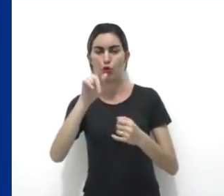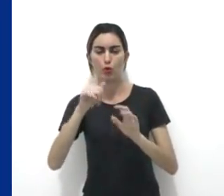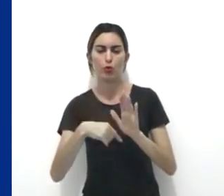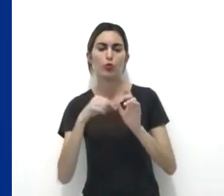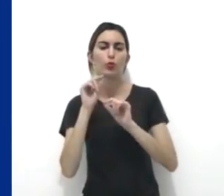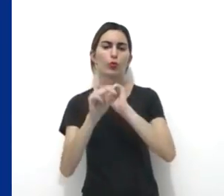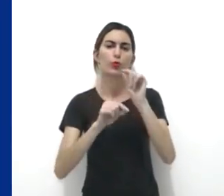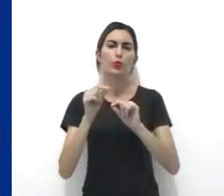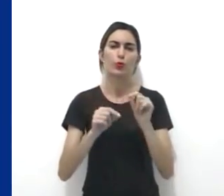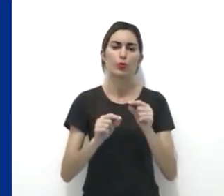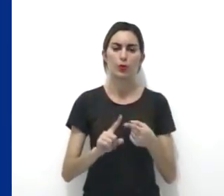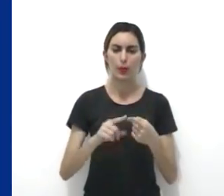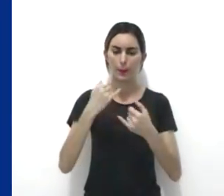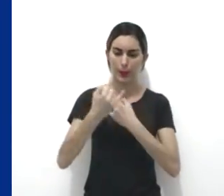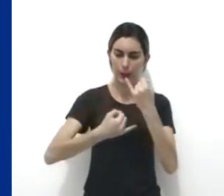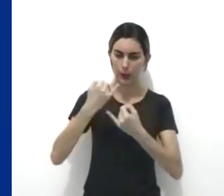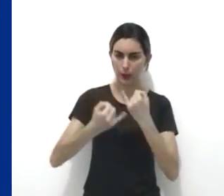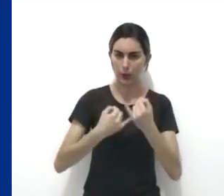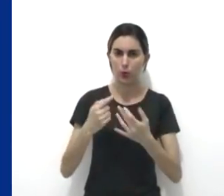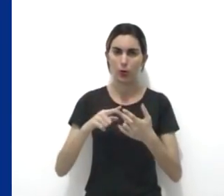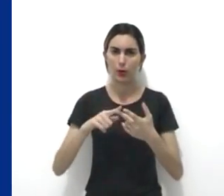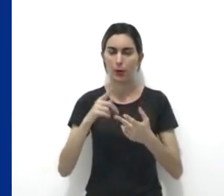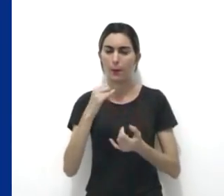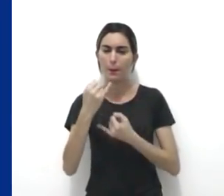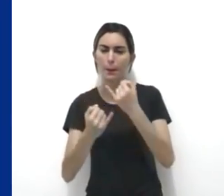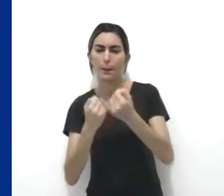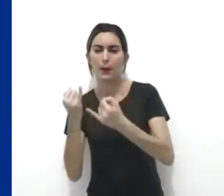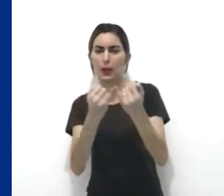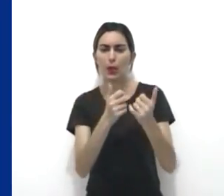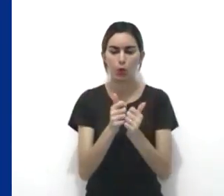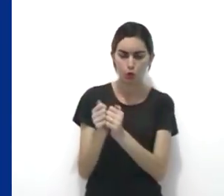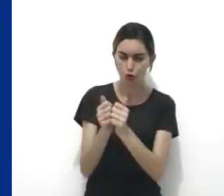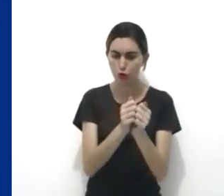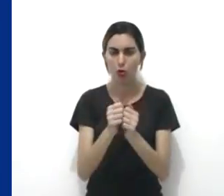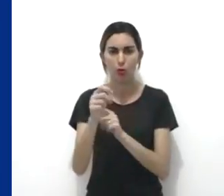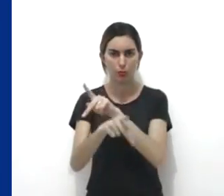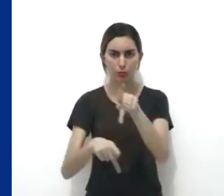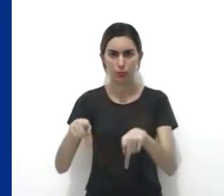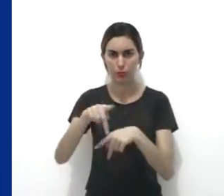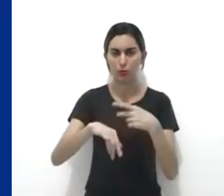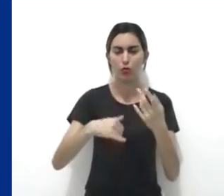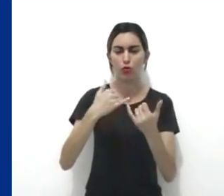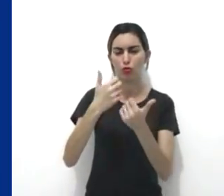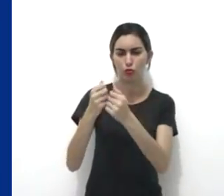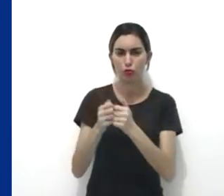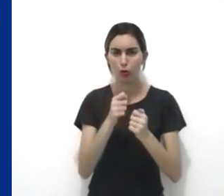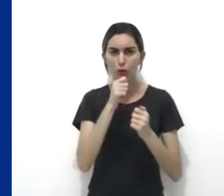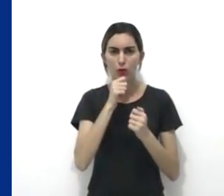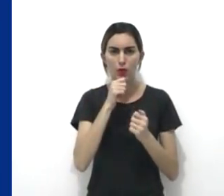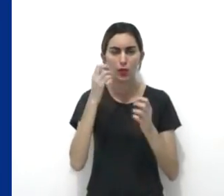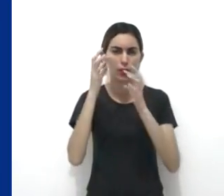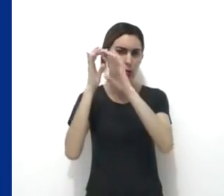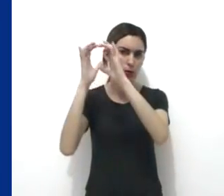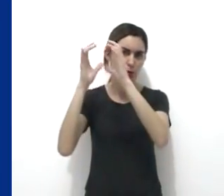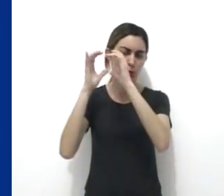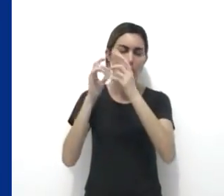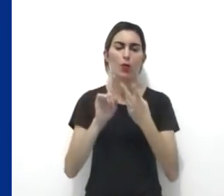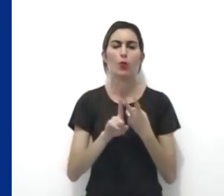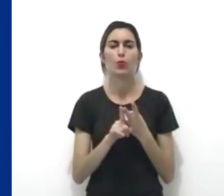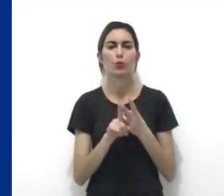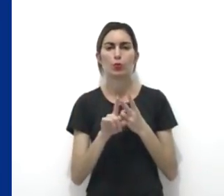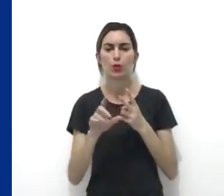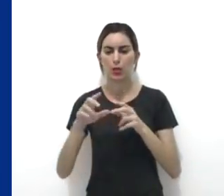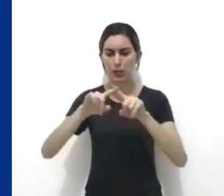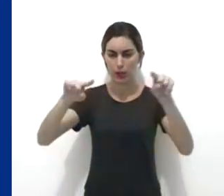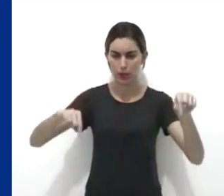estão classificados em brinquedos, brincadeiras e jogos populares, jogos sensoriais,